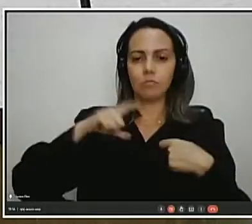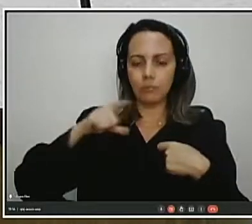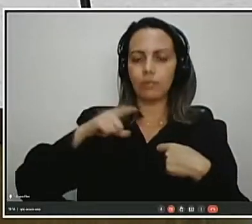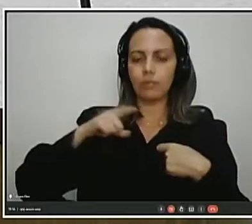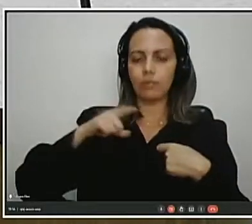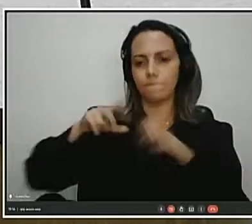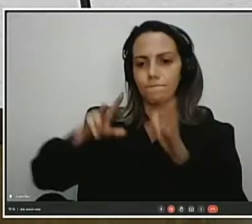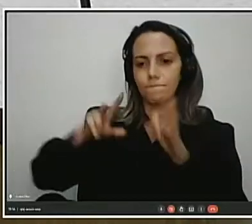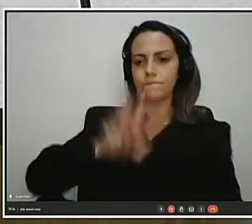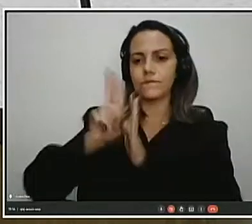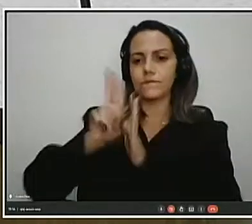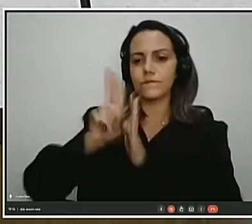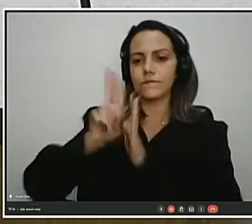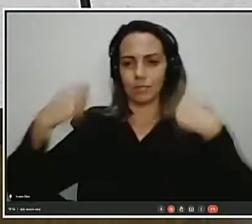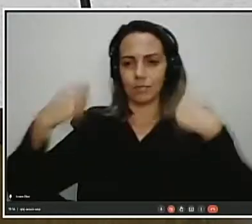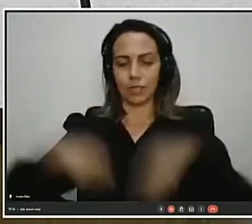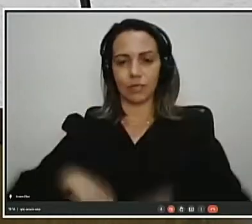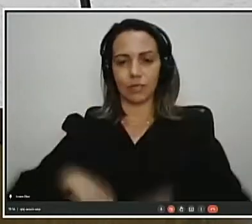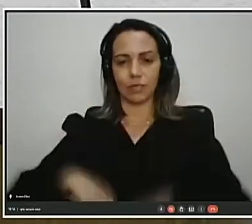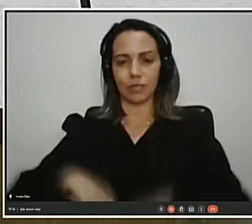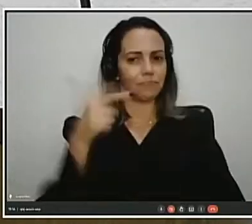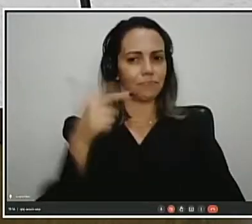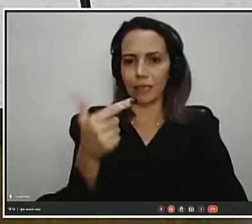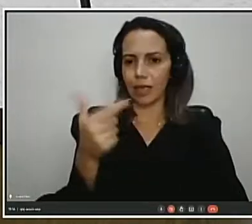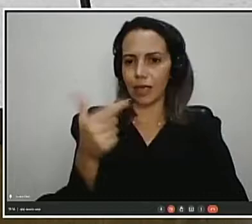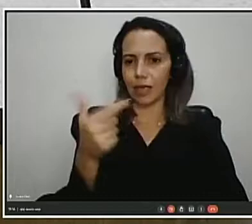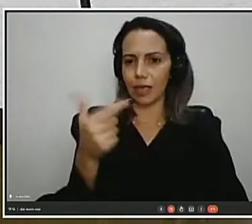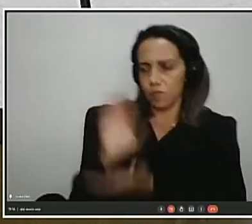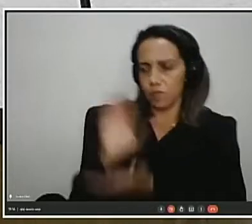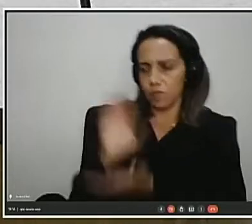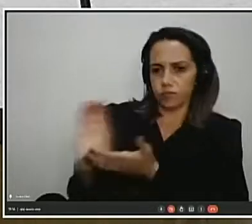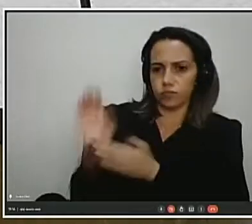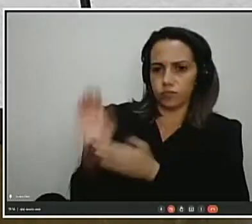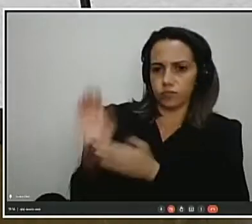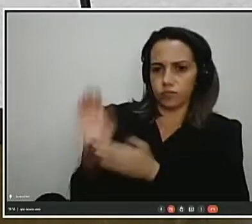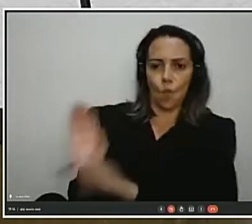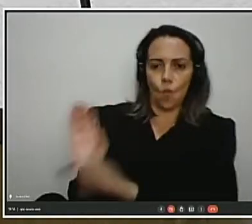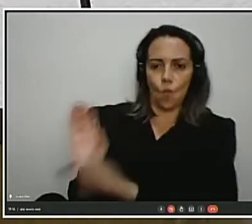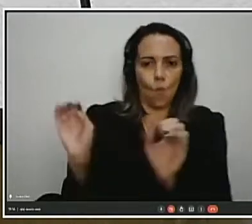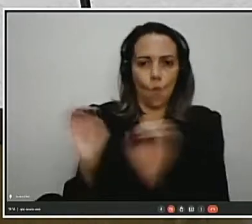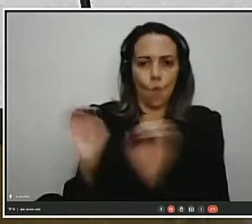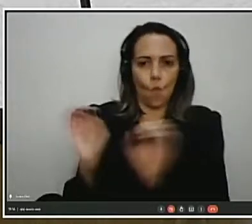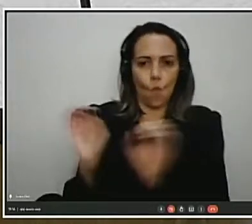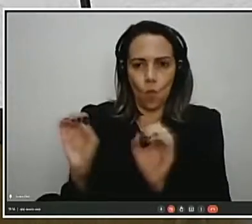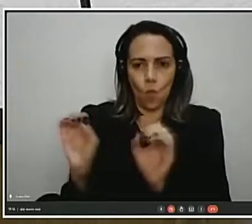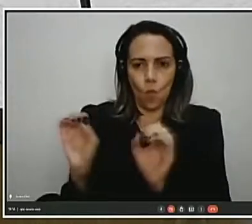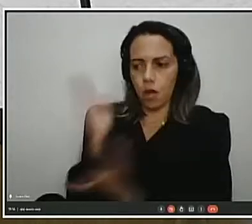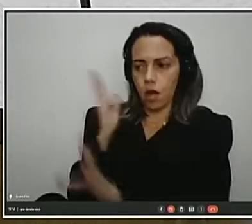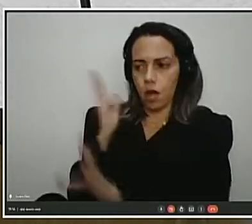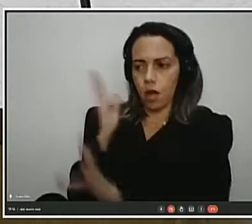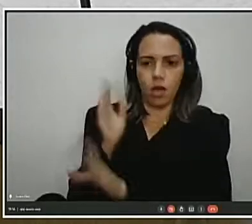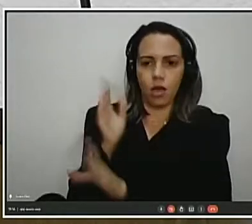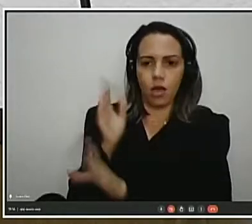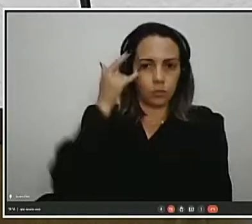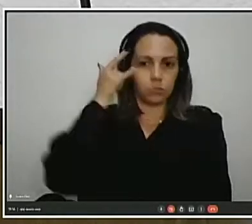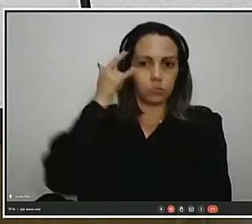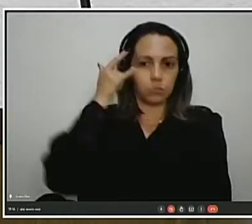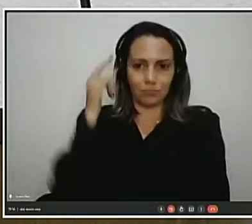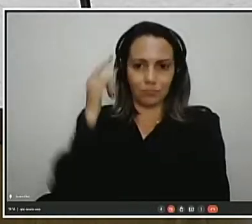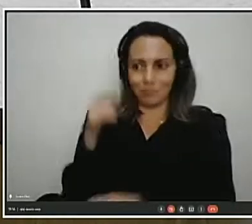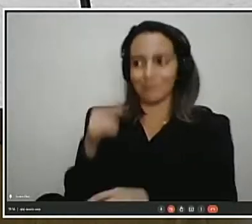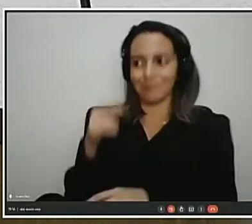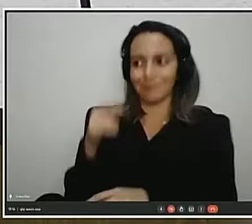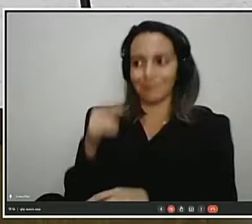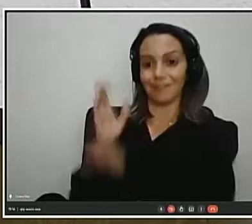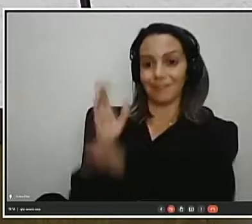há financiamento pelo Sistema Único de Saúde do exame do cariótipo, que identifica a síndrome de Down. Embora o diagnóstico seja